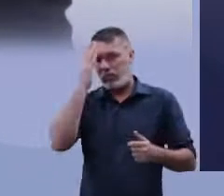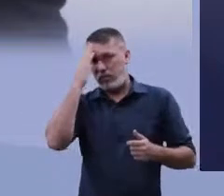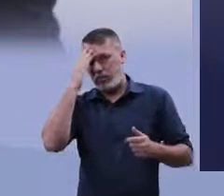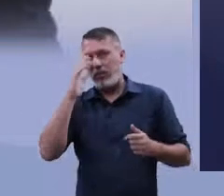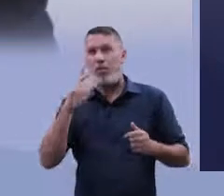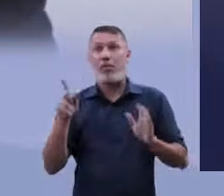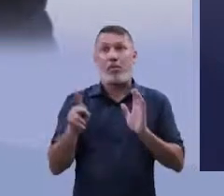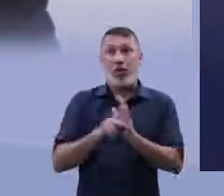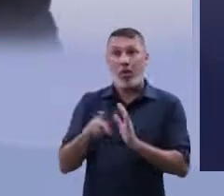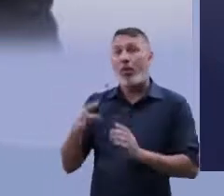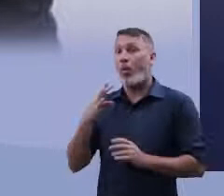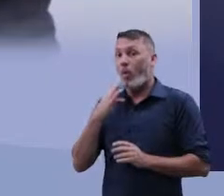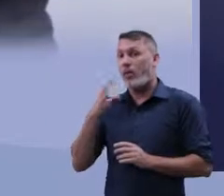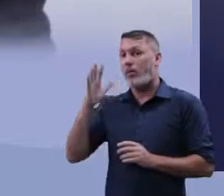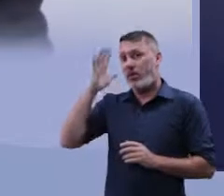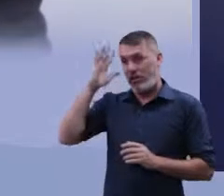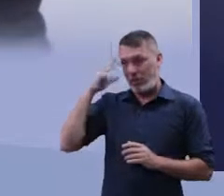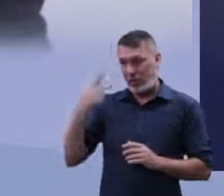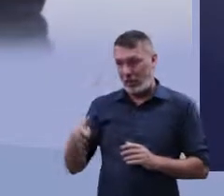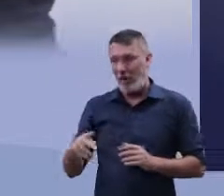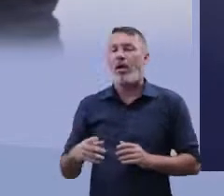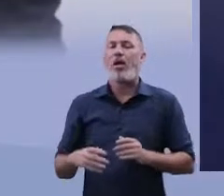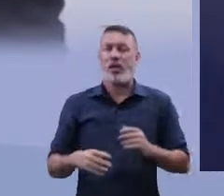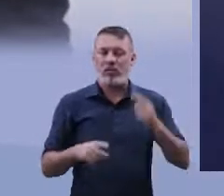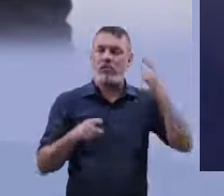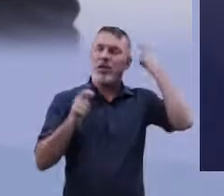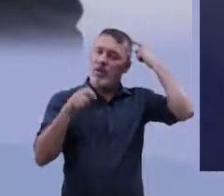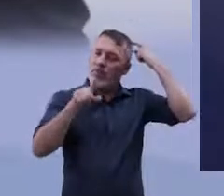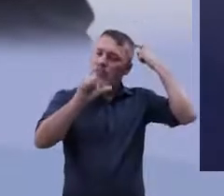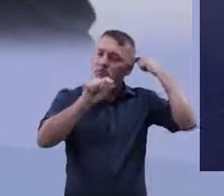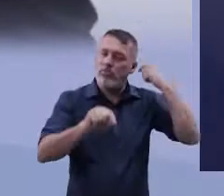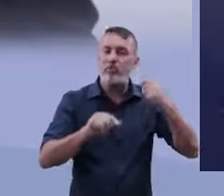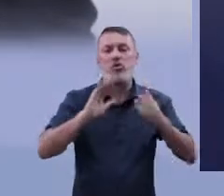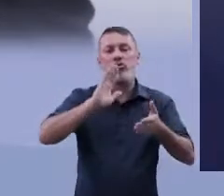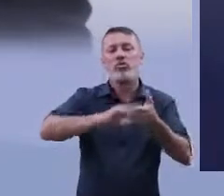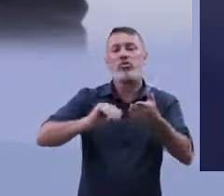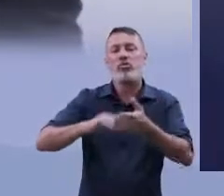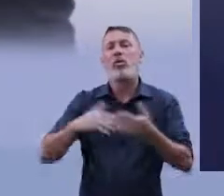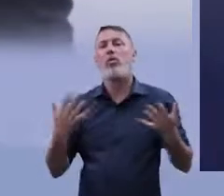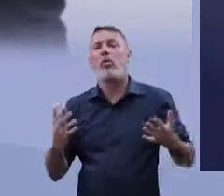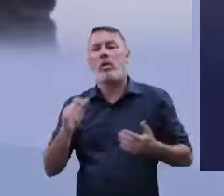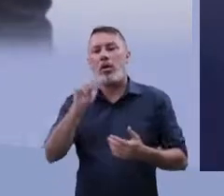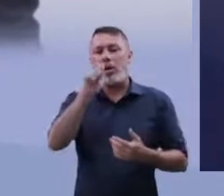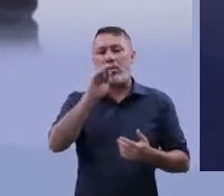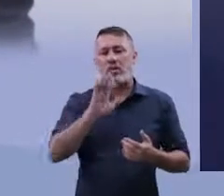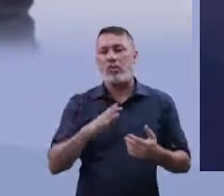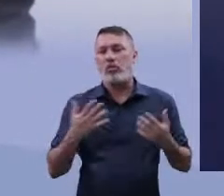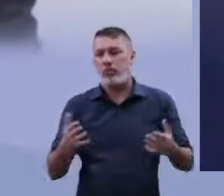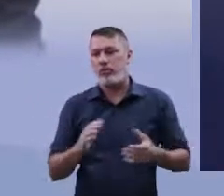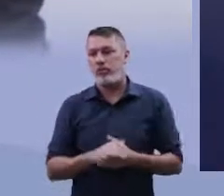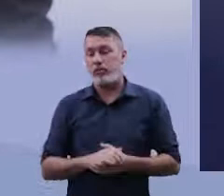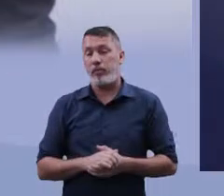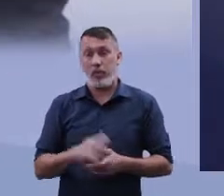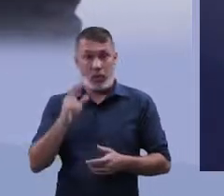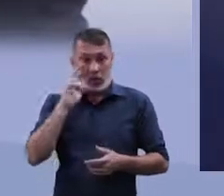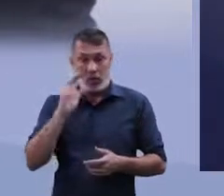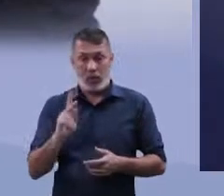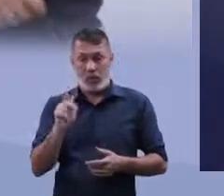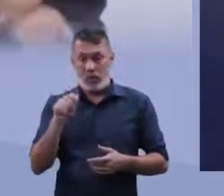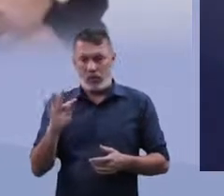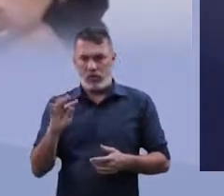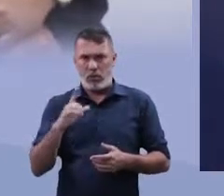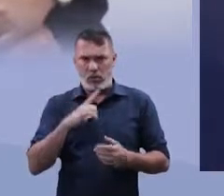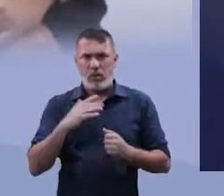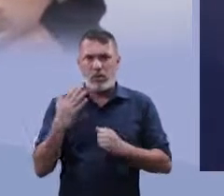sabendo o pensamento kantiano, a gente pode então tentar eliminar algumas questões e ficar com aquela correta. Ele defende